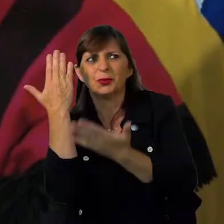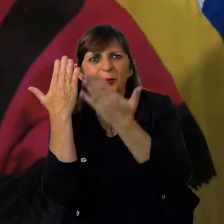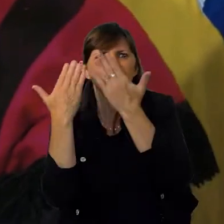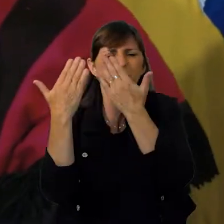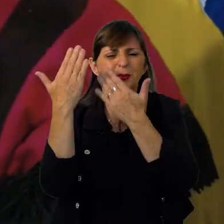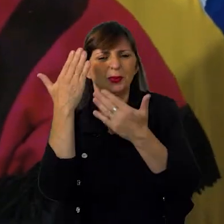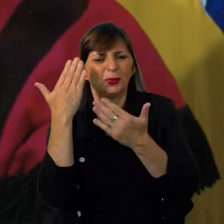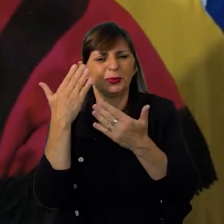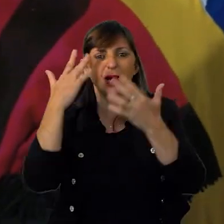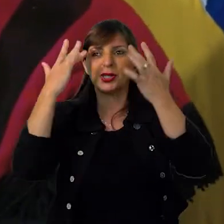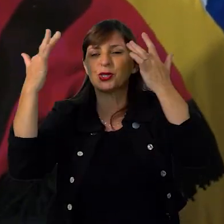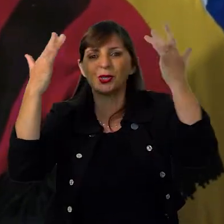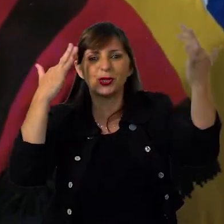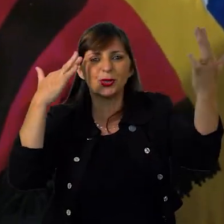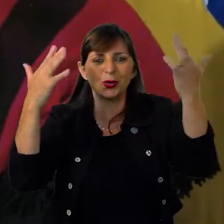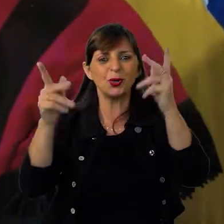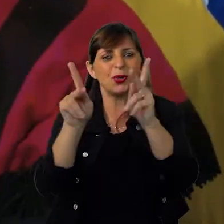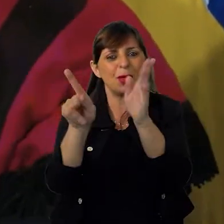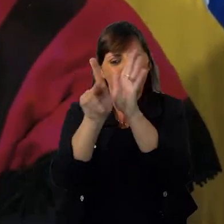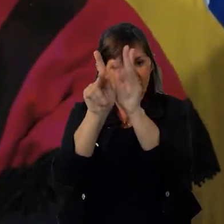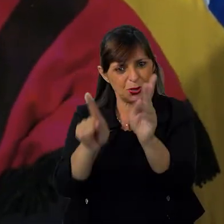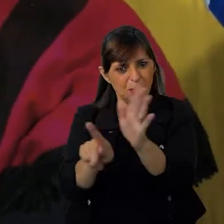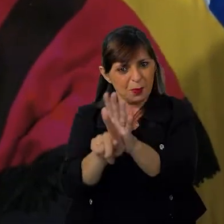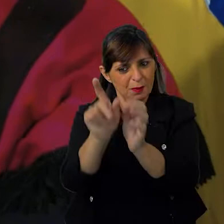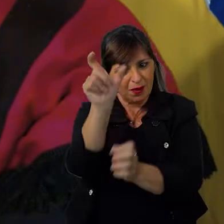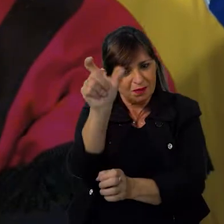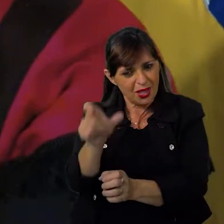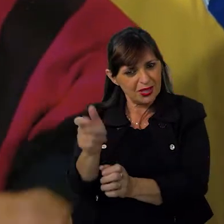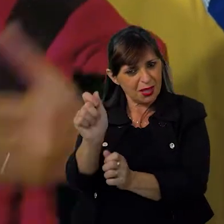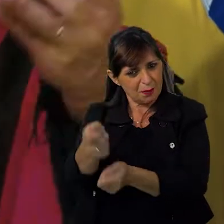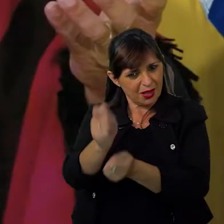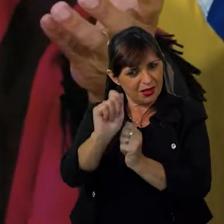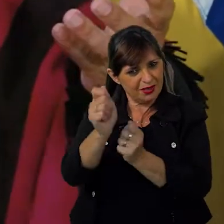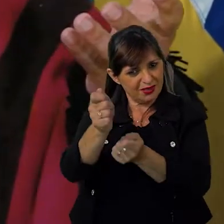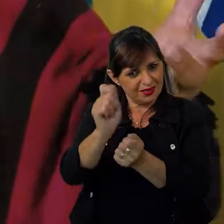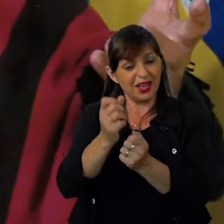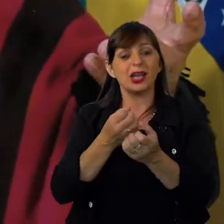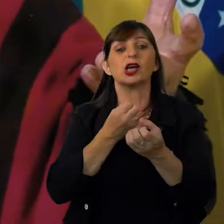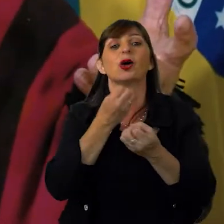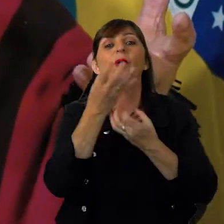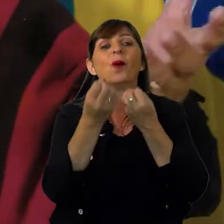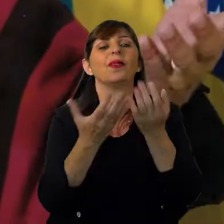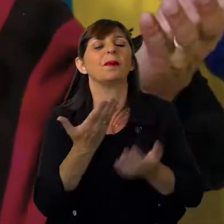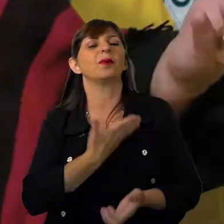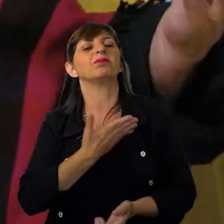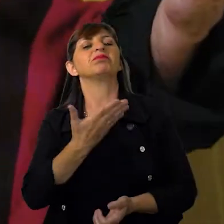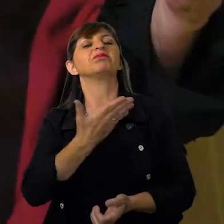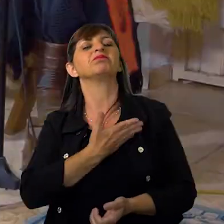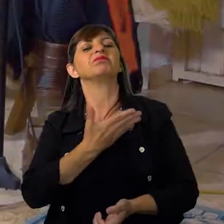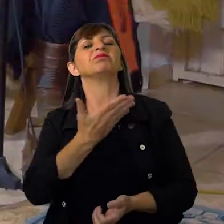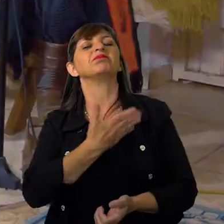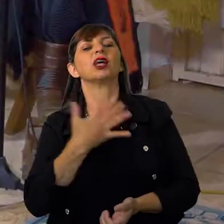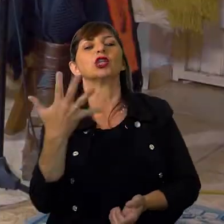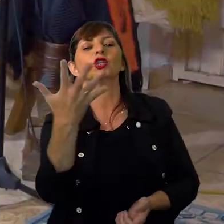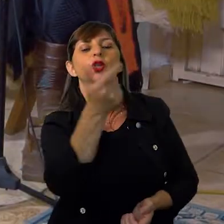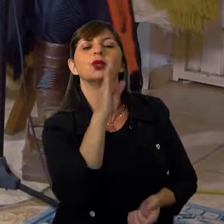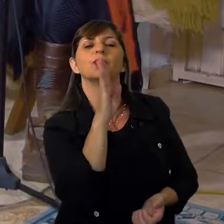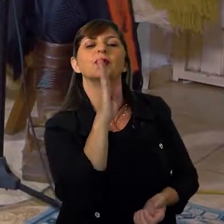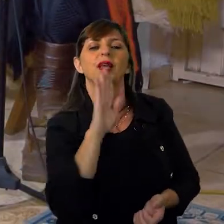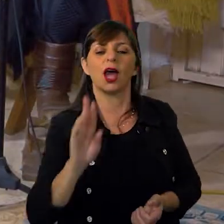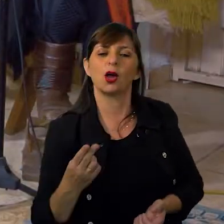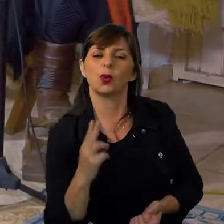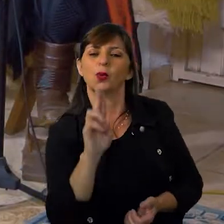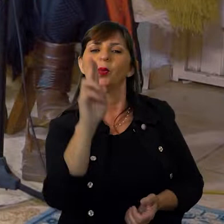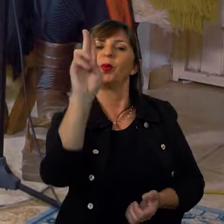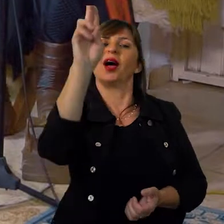galinhada buscar um sonho pescador alguns amigos Uruguai e fica estes